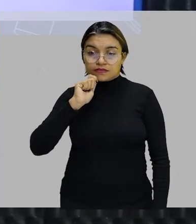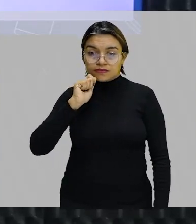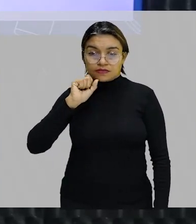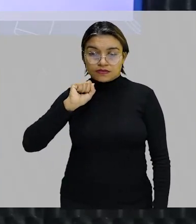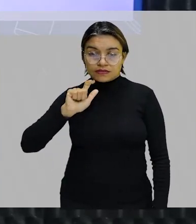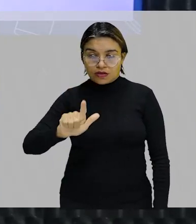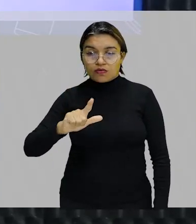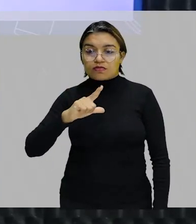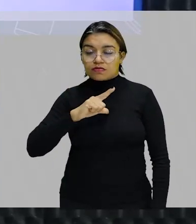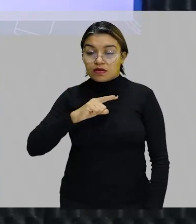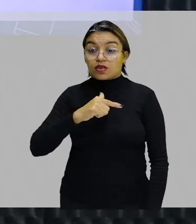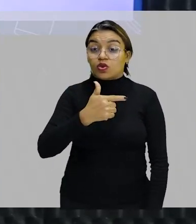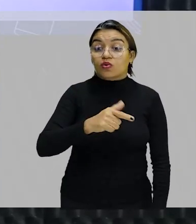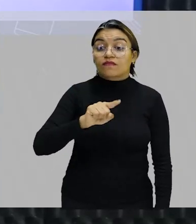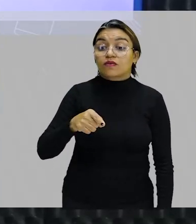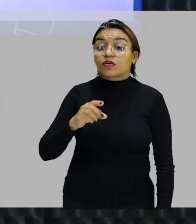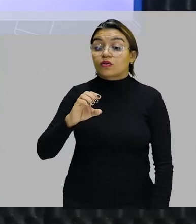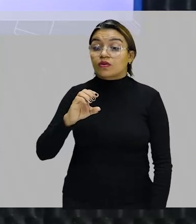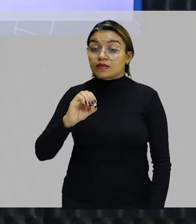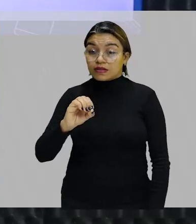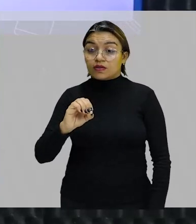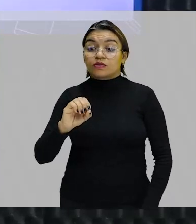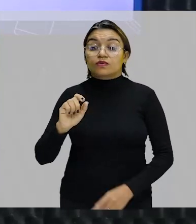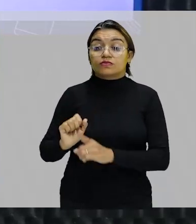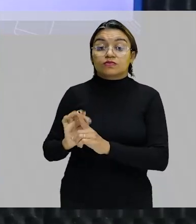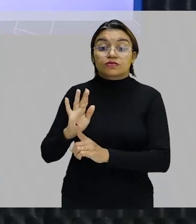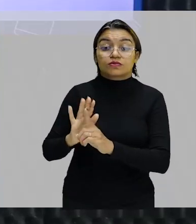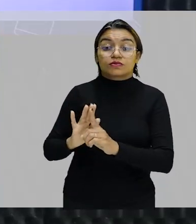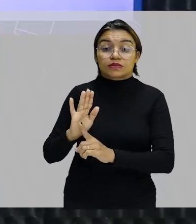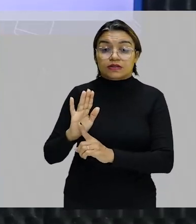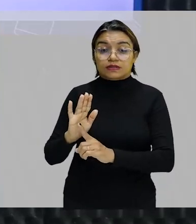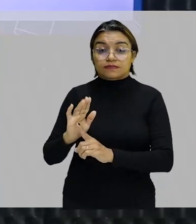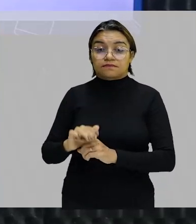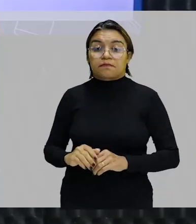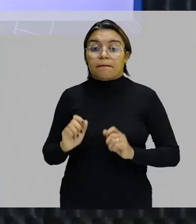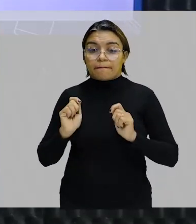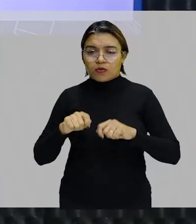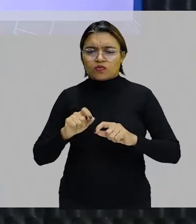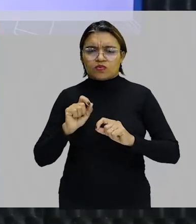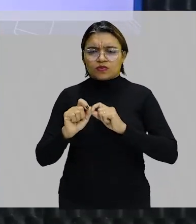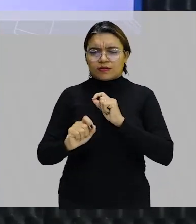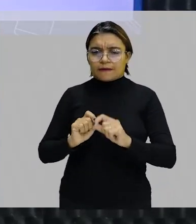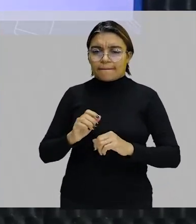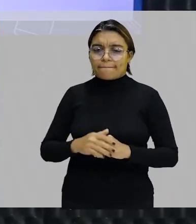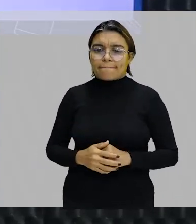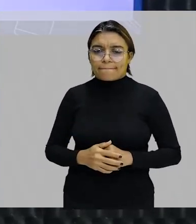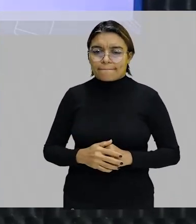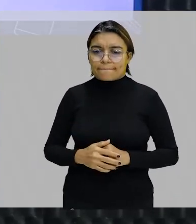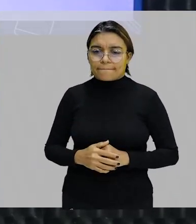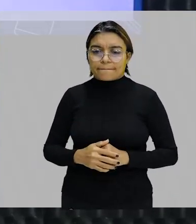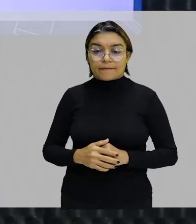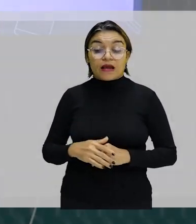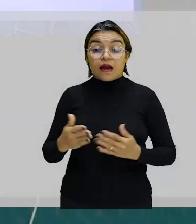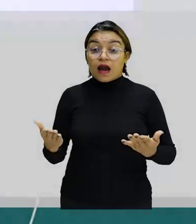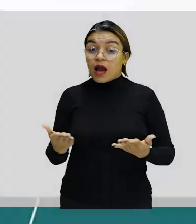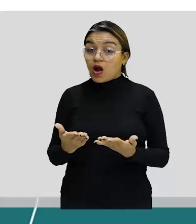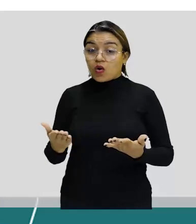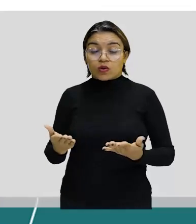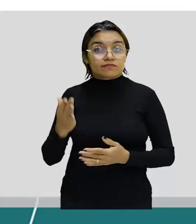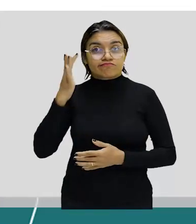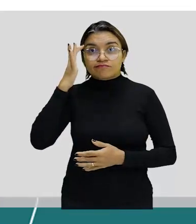hilariante, podemos prever que a pureza do sal é da ordem de... Nós não conhecemos